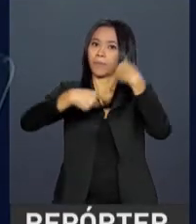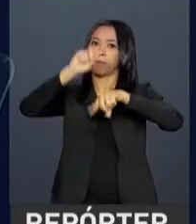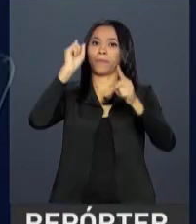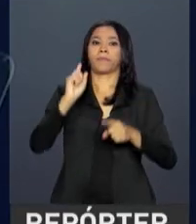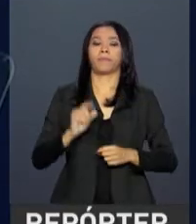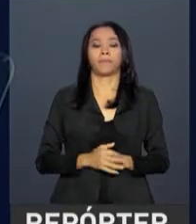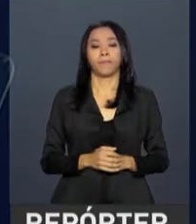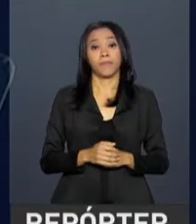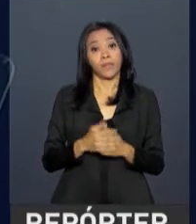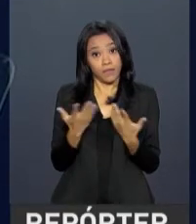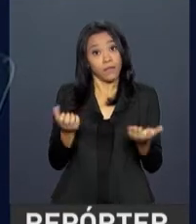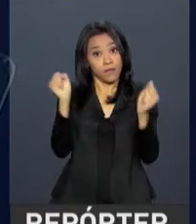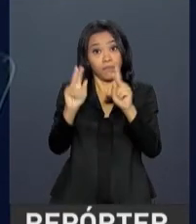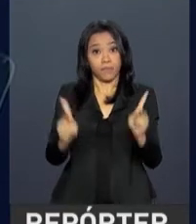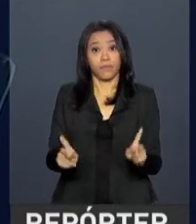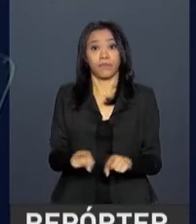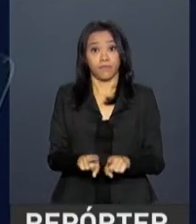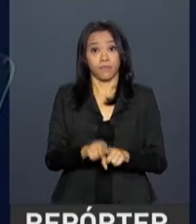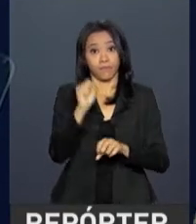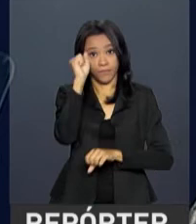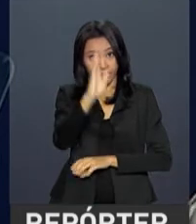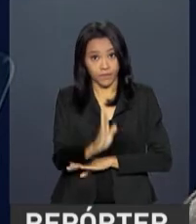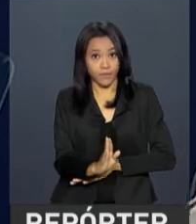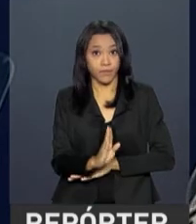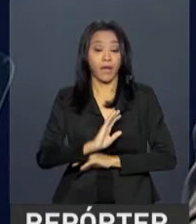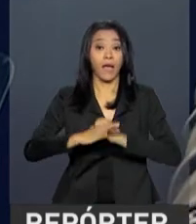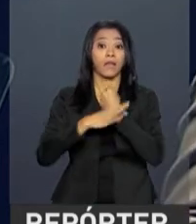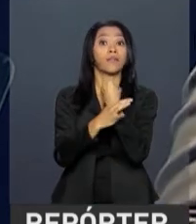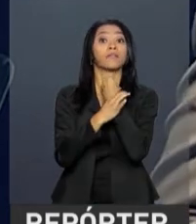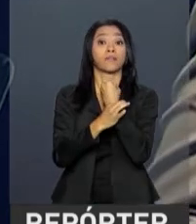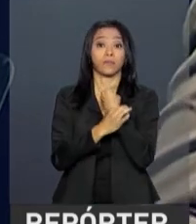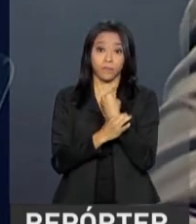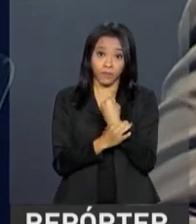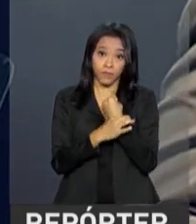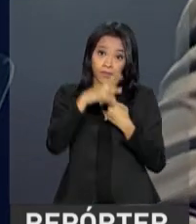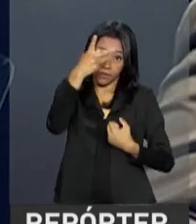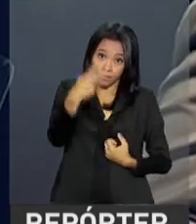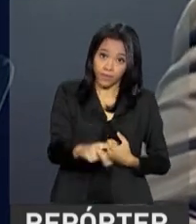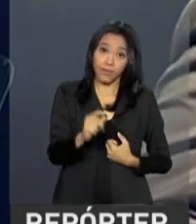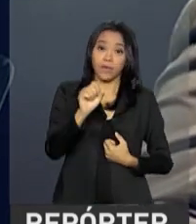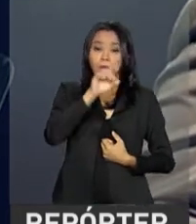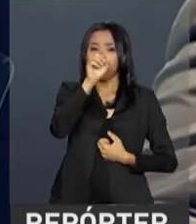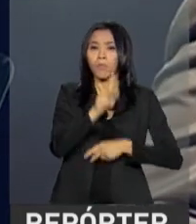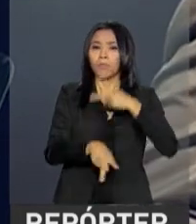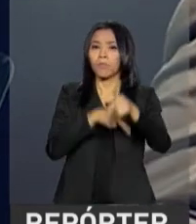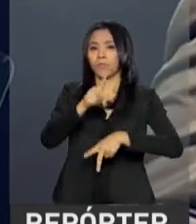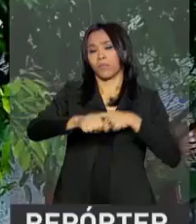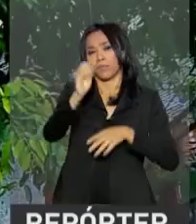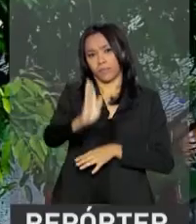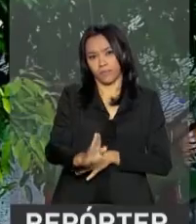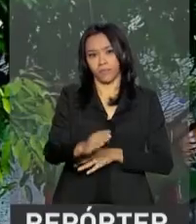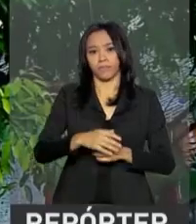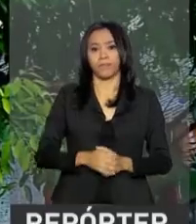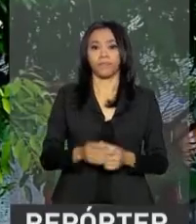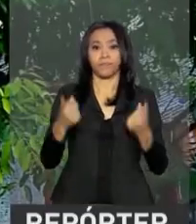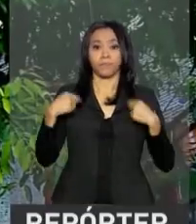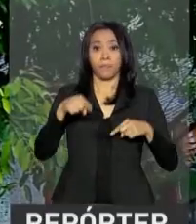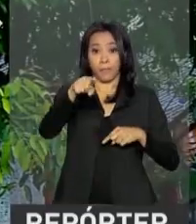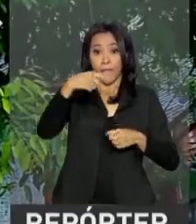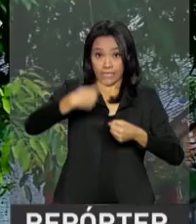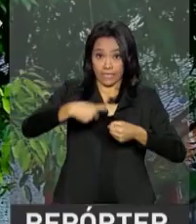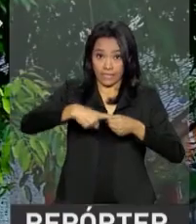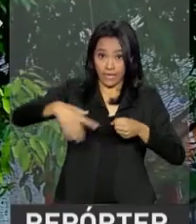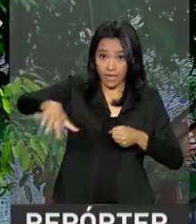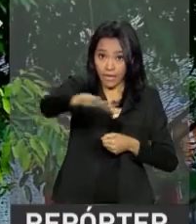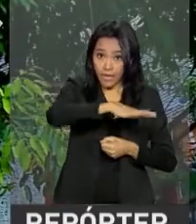desenvolvimento. E para a paz, assegurar a paz e a soberania para os brasileiros e brasileiras. A cidade de Itaguaí,